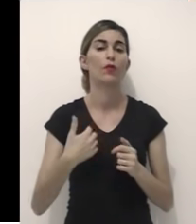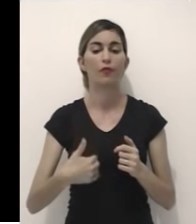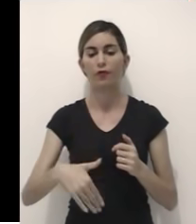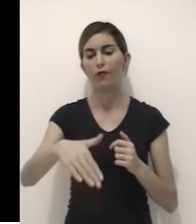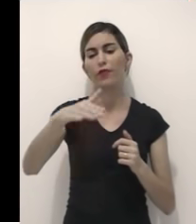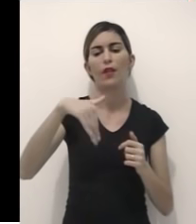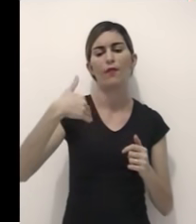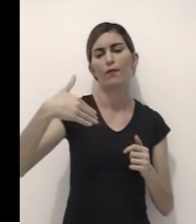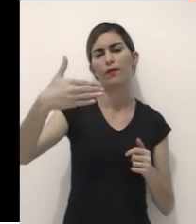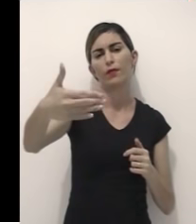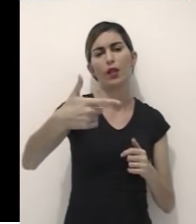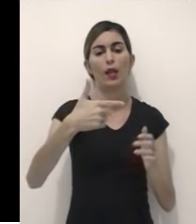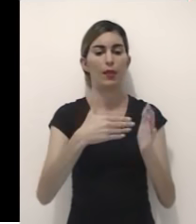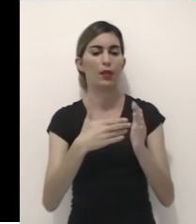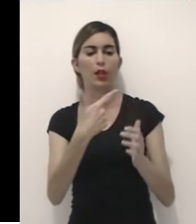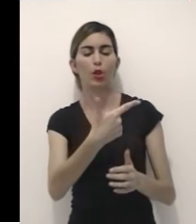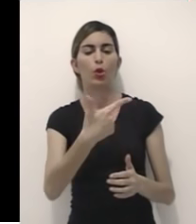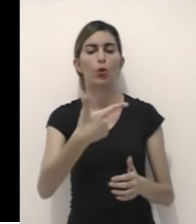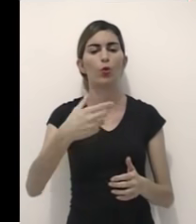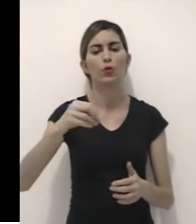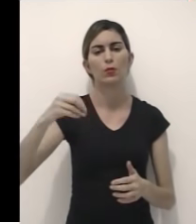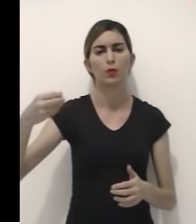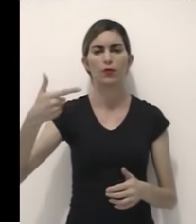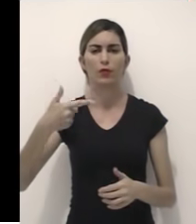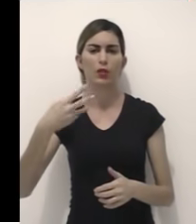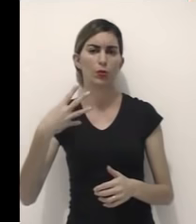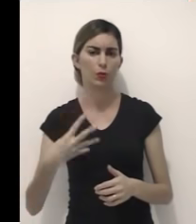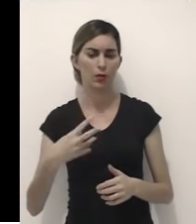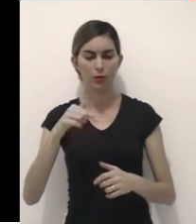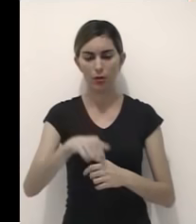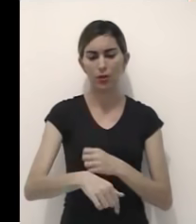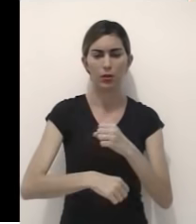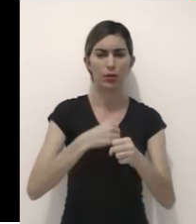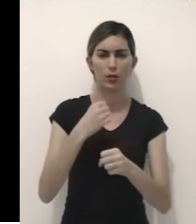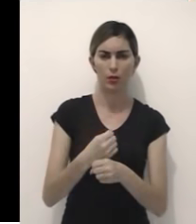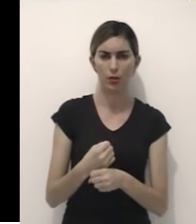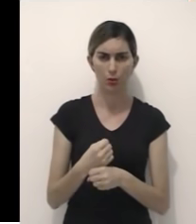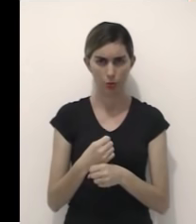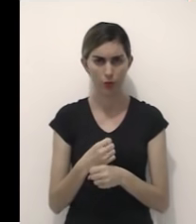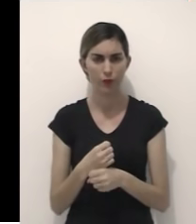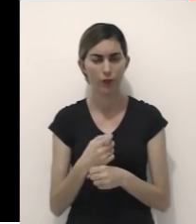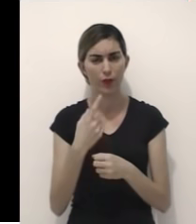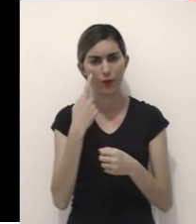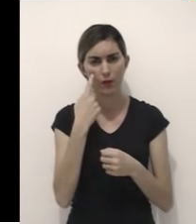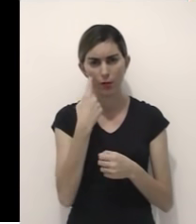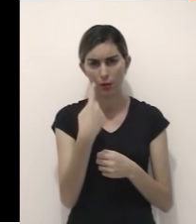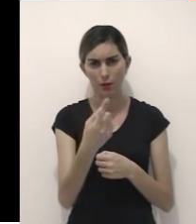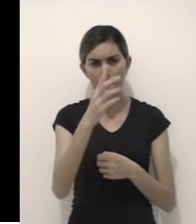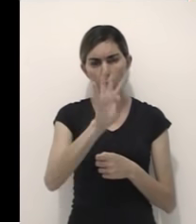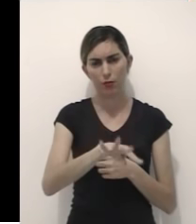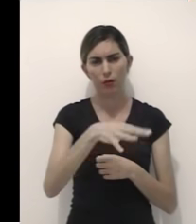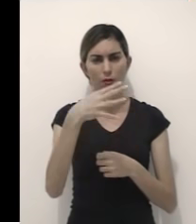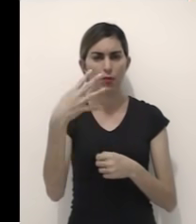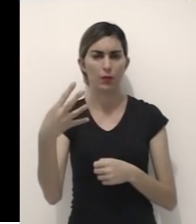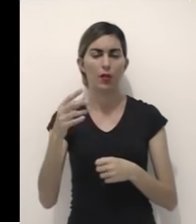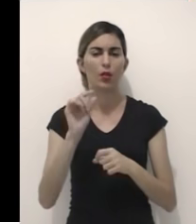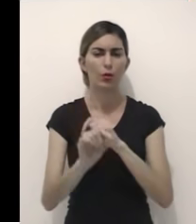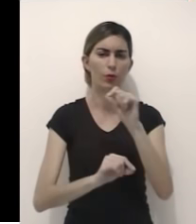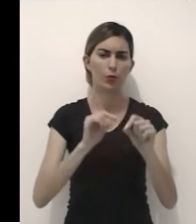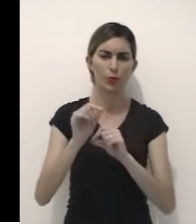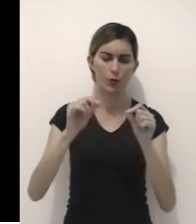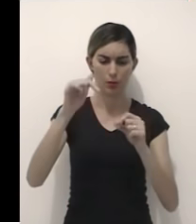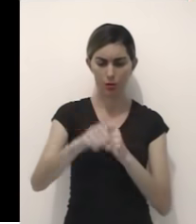2018 e que vão ocorrer até 2024. Neste ano que estamos, vocês vão ver aí na